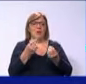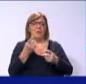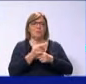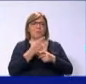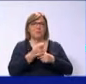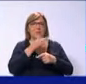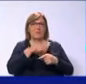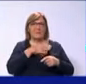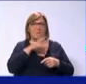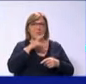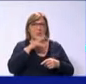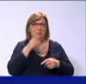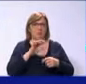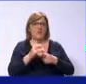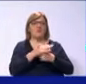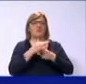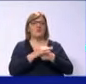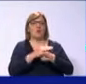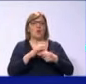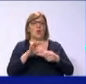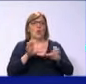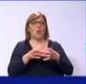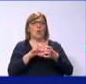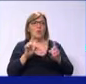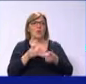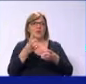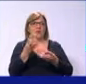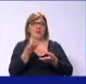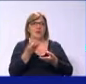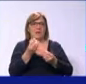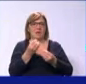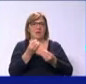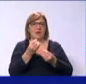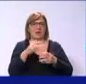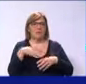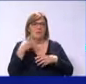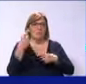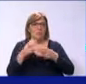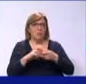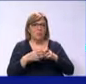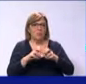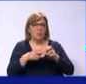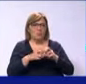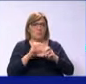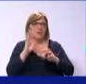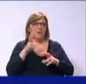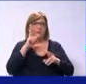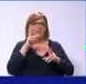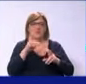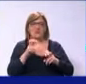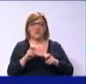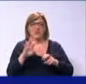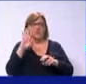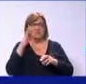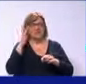na primeira liga que tentam influenciar com os mais pequenos e depois as testemunhas apesar da central nestas negociações é preciso que estes abrigo é